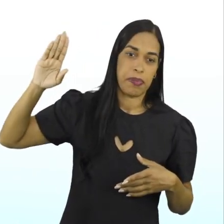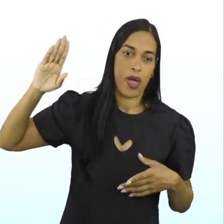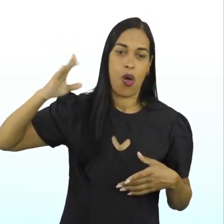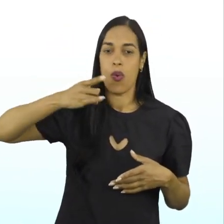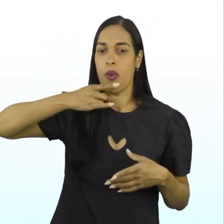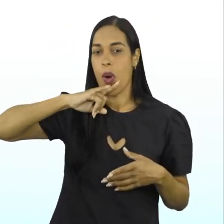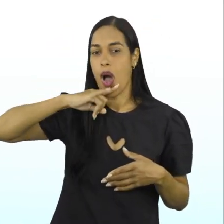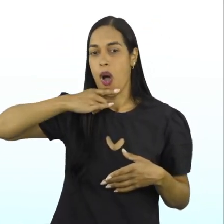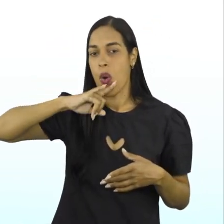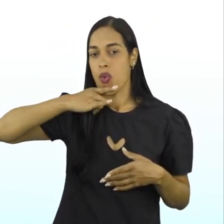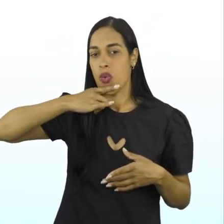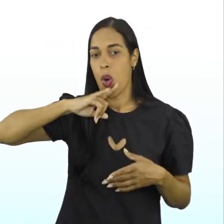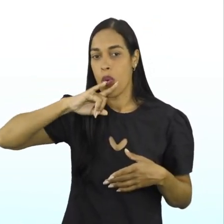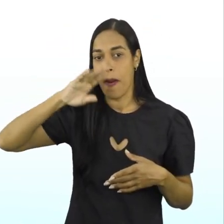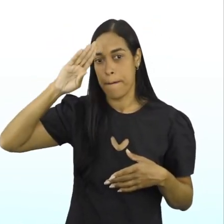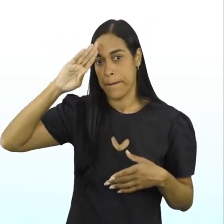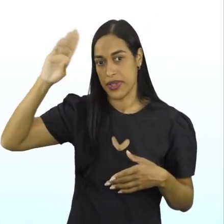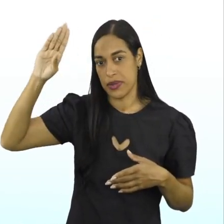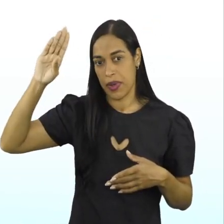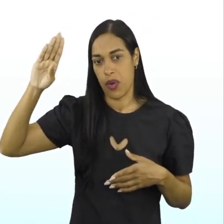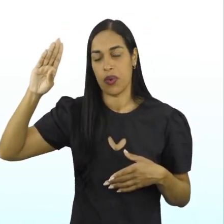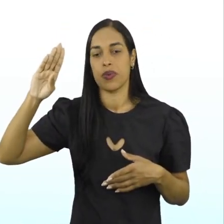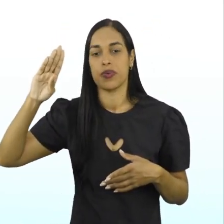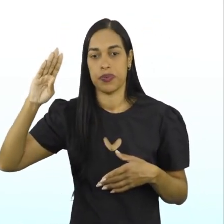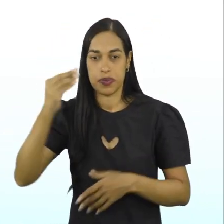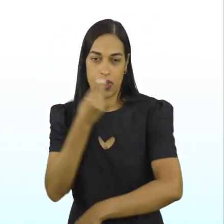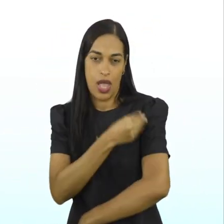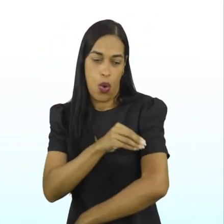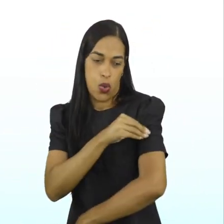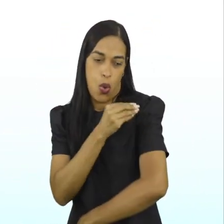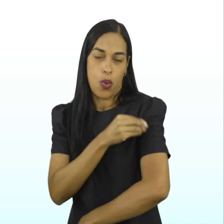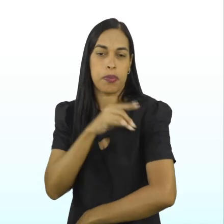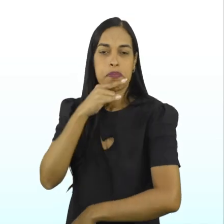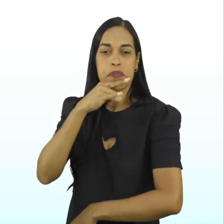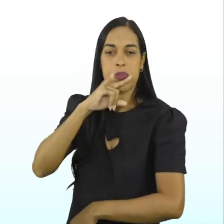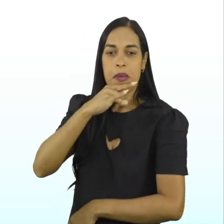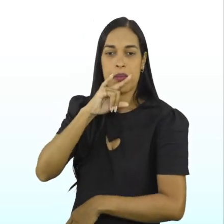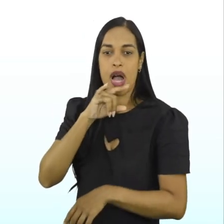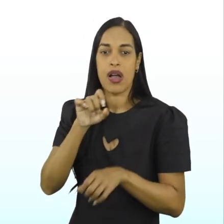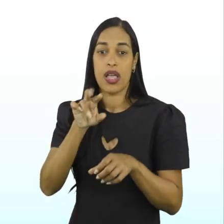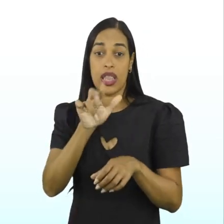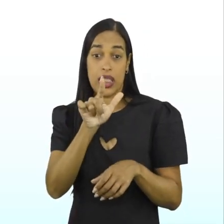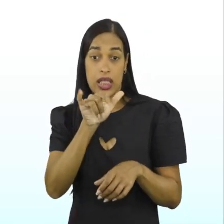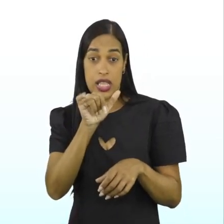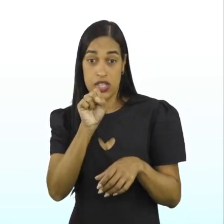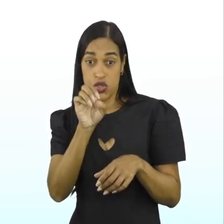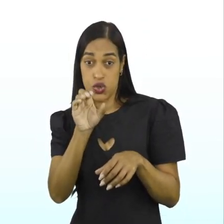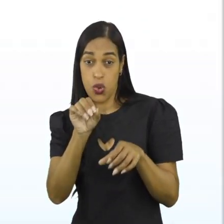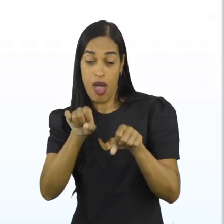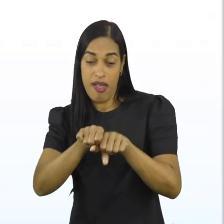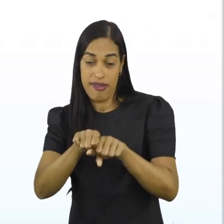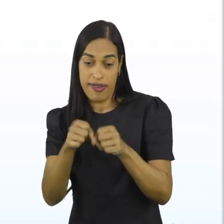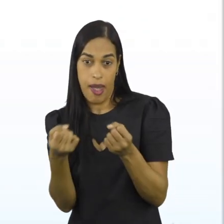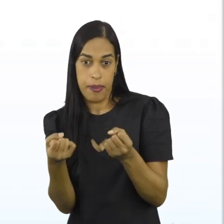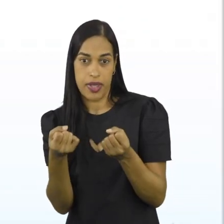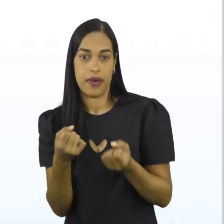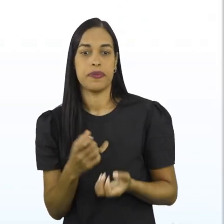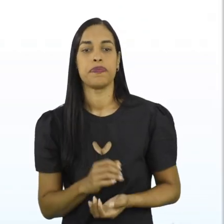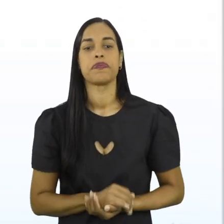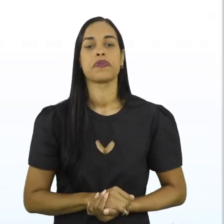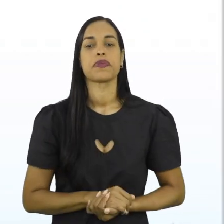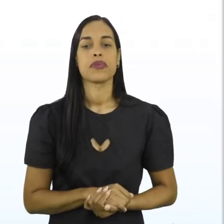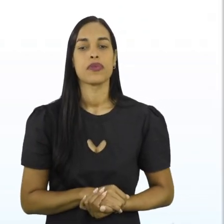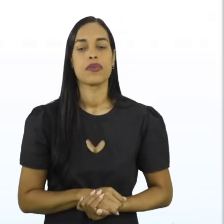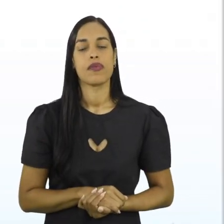Tome cuidado com isso, tá? Retículo liso quebra o álcool no fígado. Beleza? Tranquilo? Léo, bota o quadro aí para botar as últimas. E